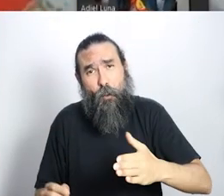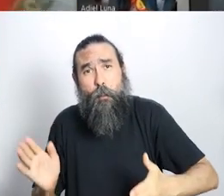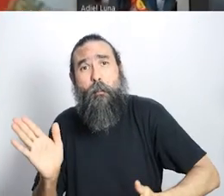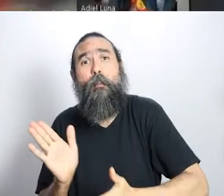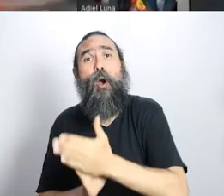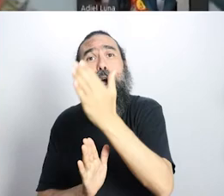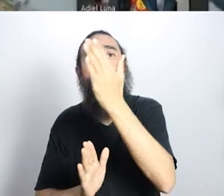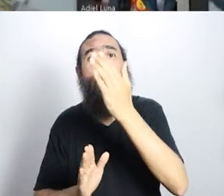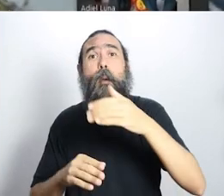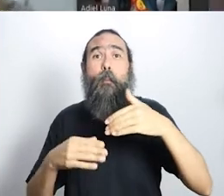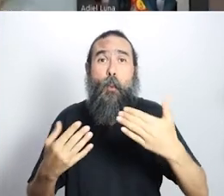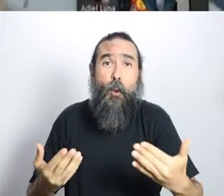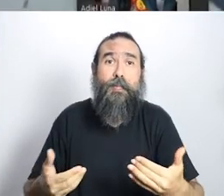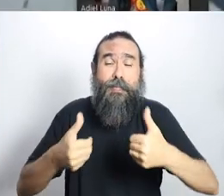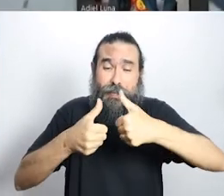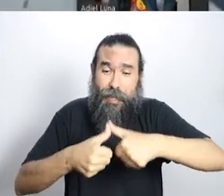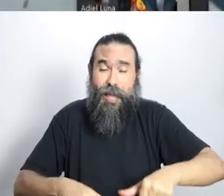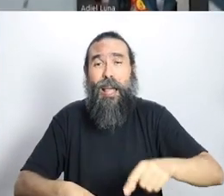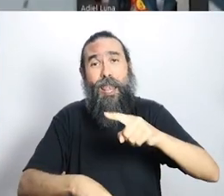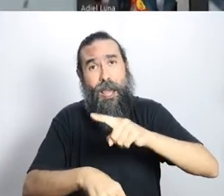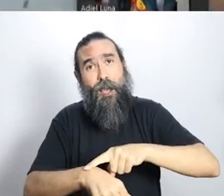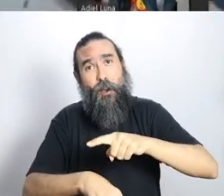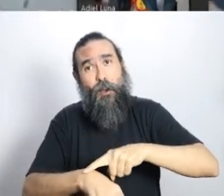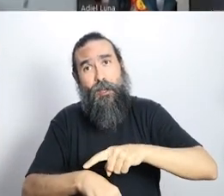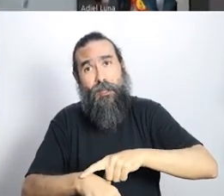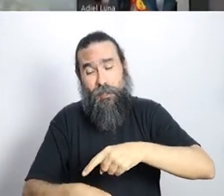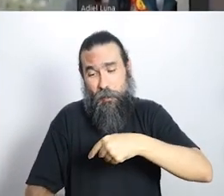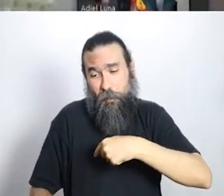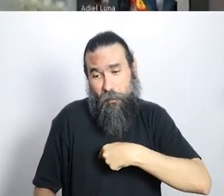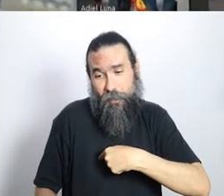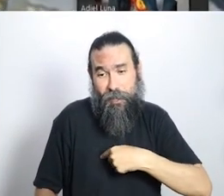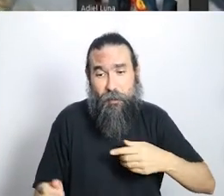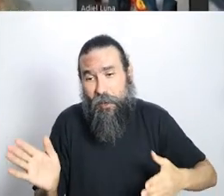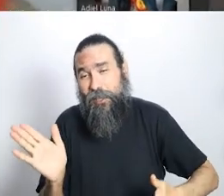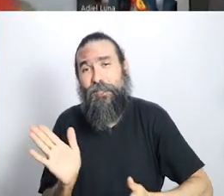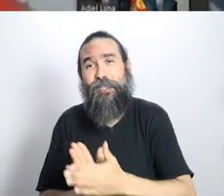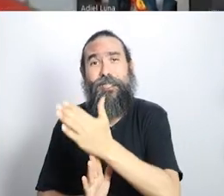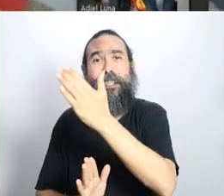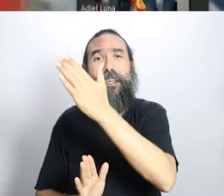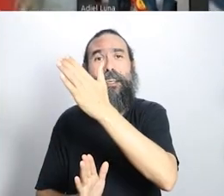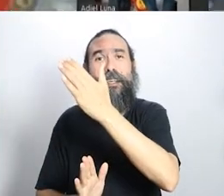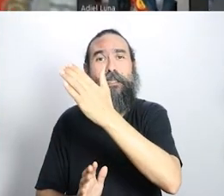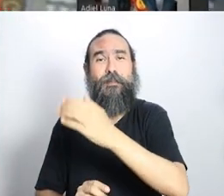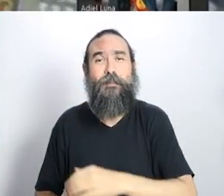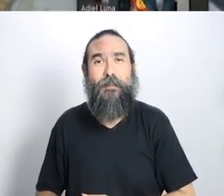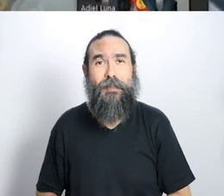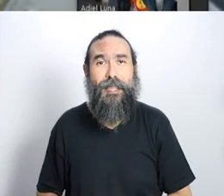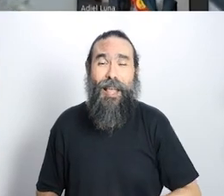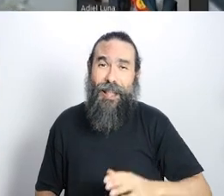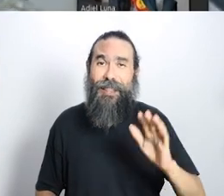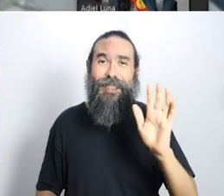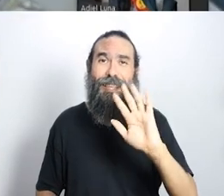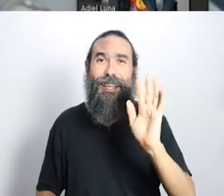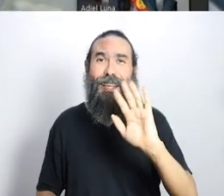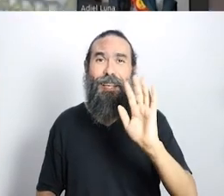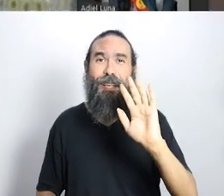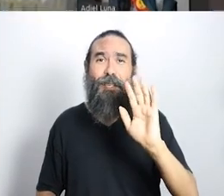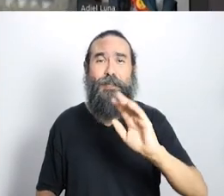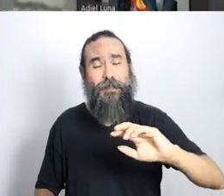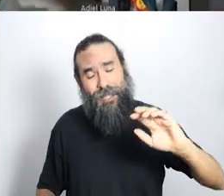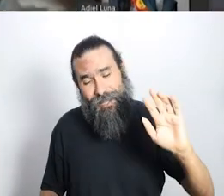Janteira, eu já vou embora, porque está na hora da minha partida.